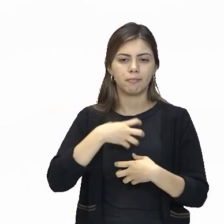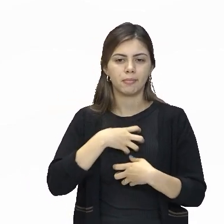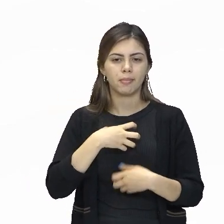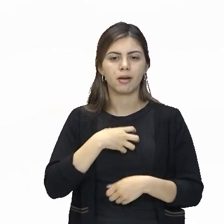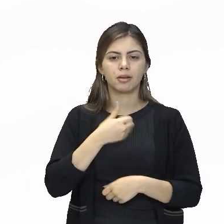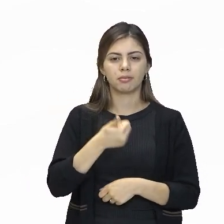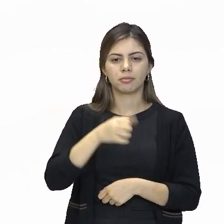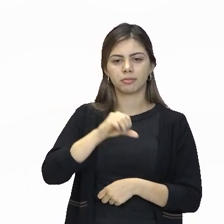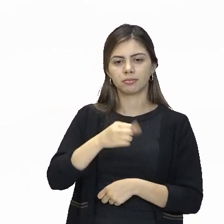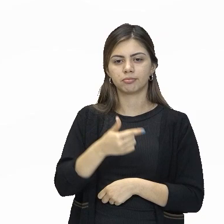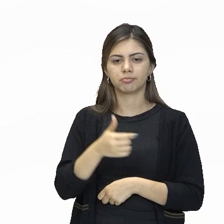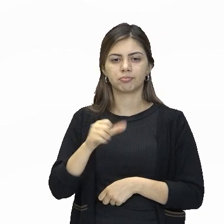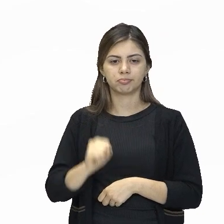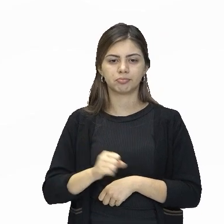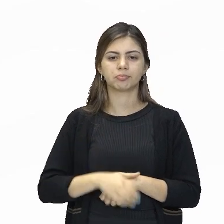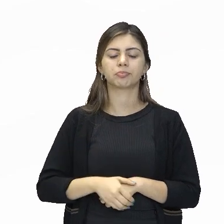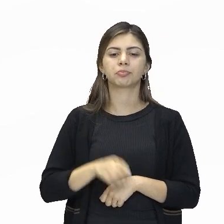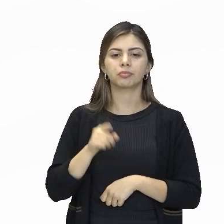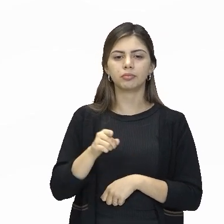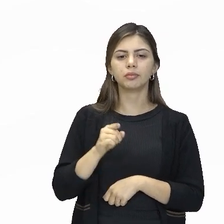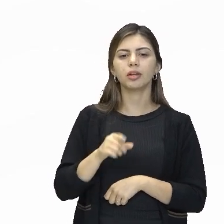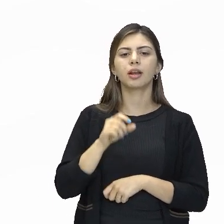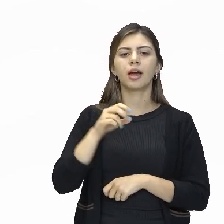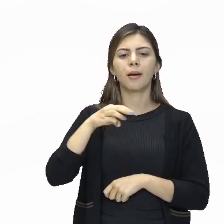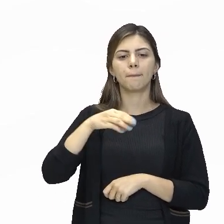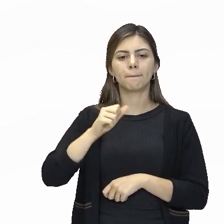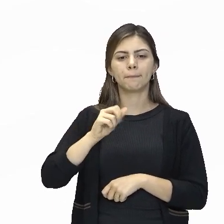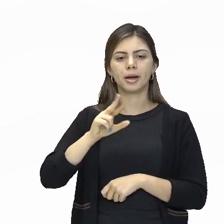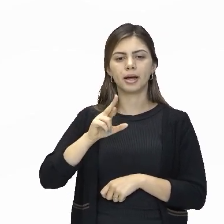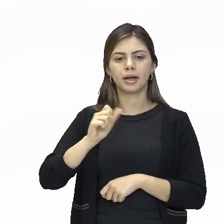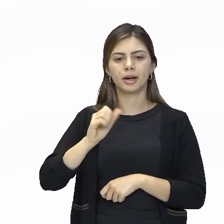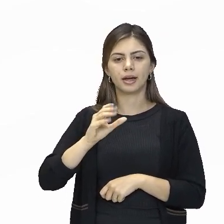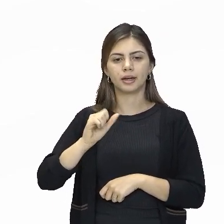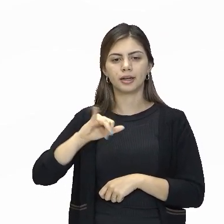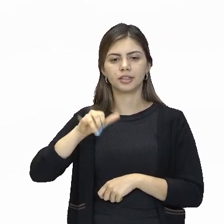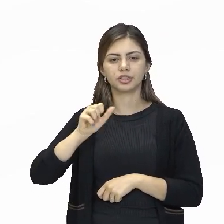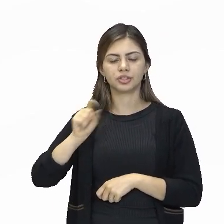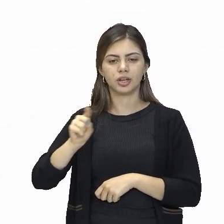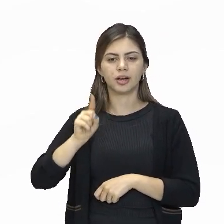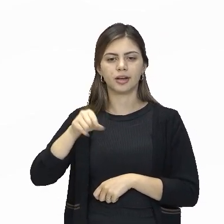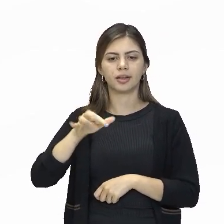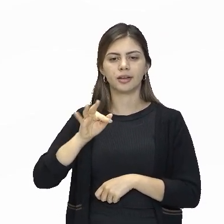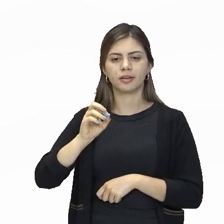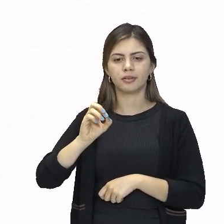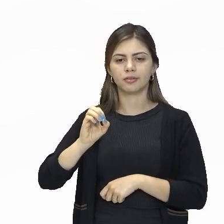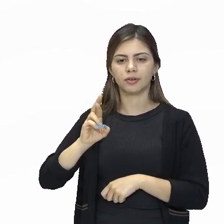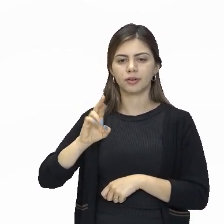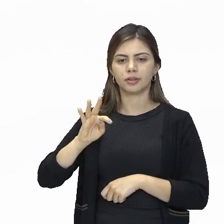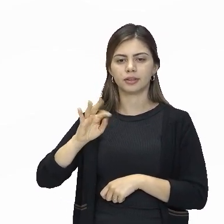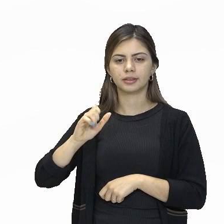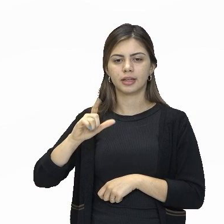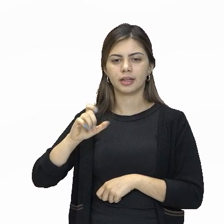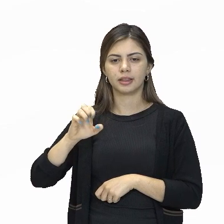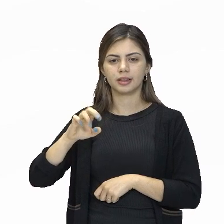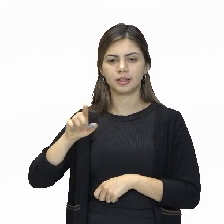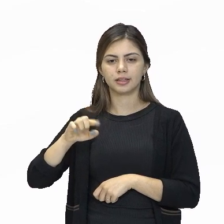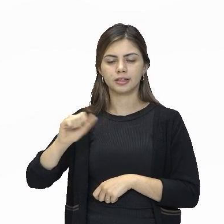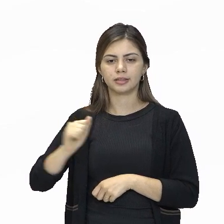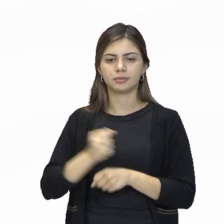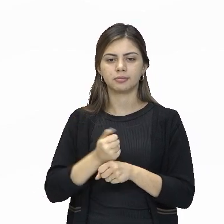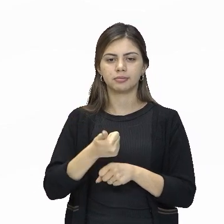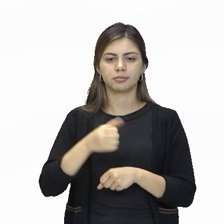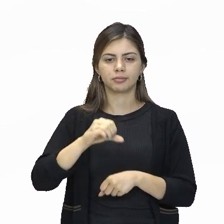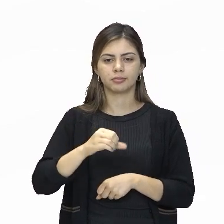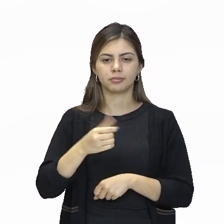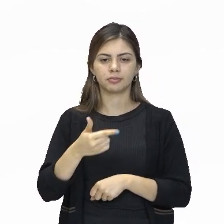Bahia, 1928. Maracajá, Fortaleza, 1929. E Madrugada,